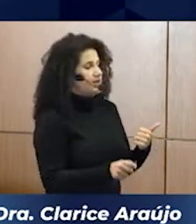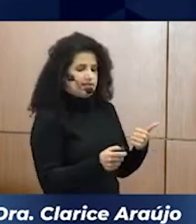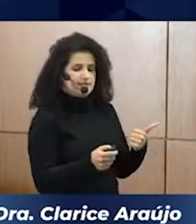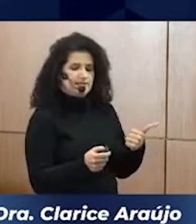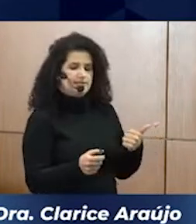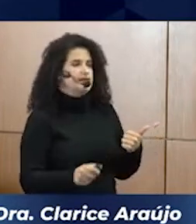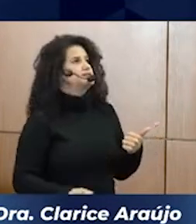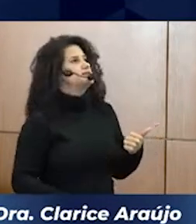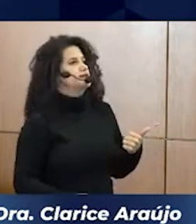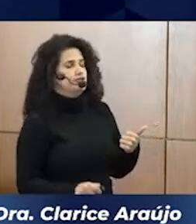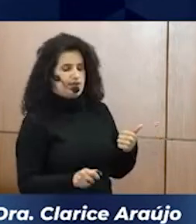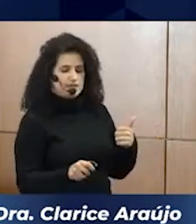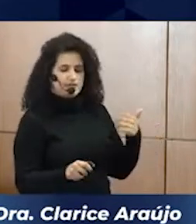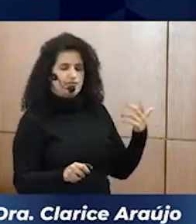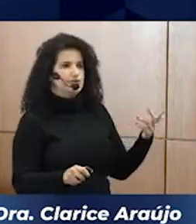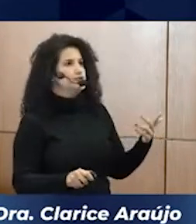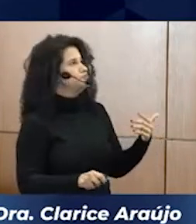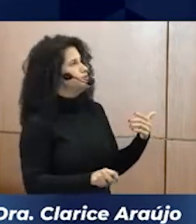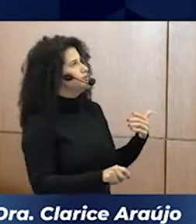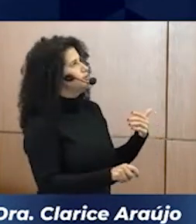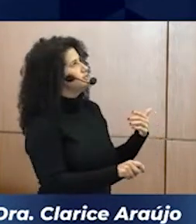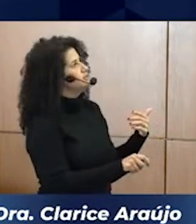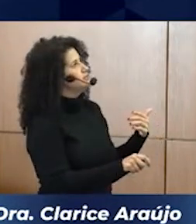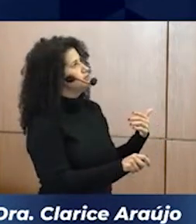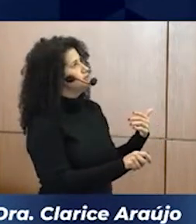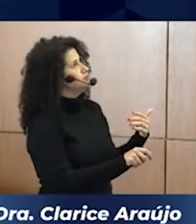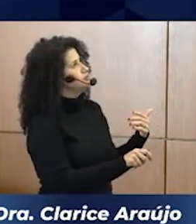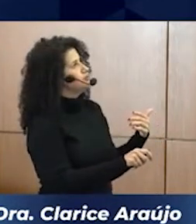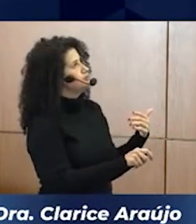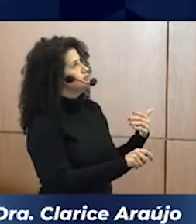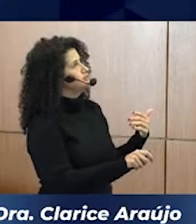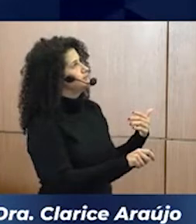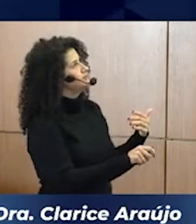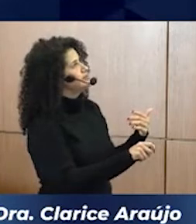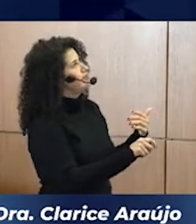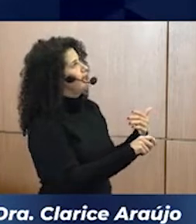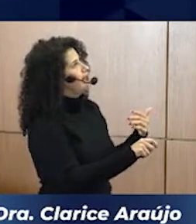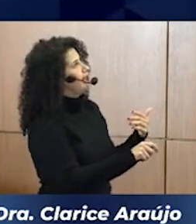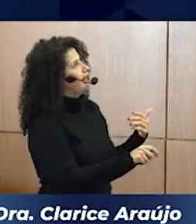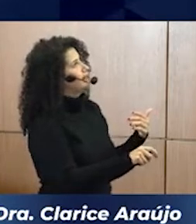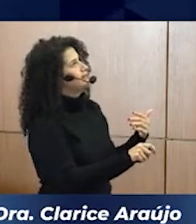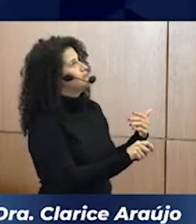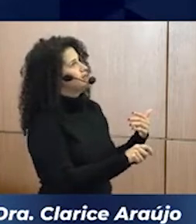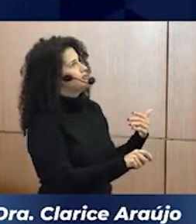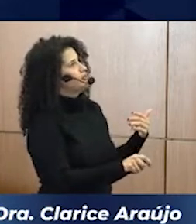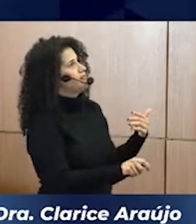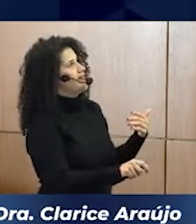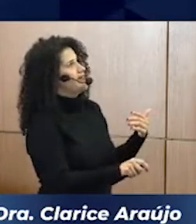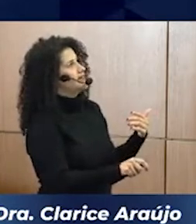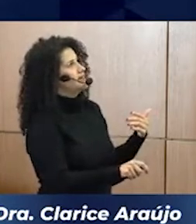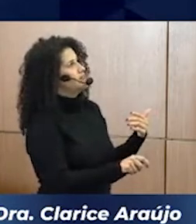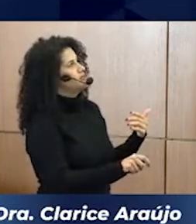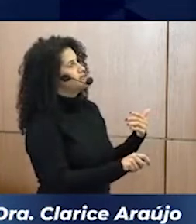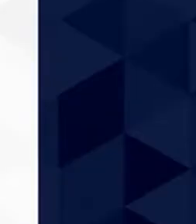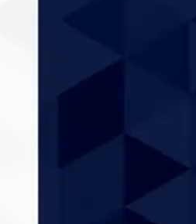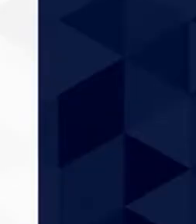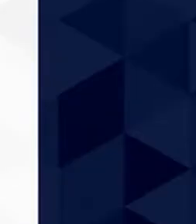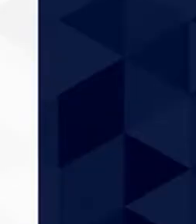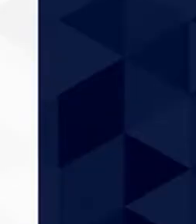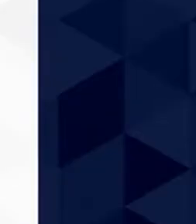E olha que interessante, né? Isso foi em 2011. Em 2012, a Academia Europeia, né,